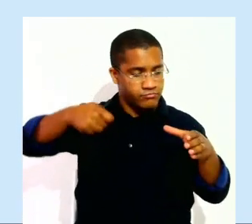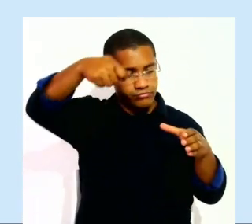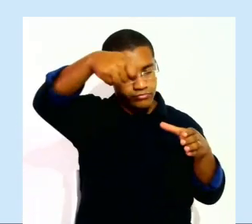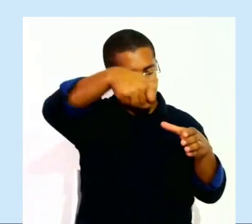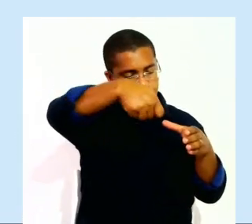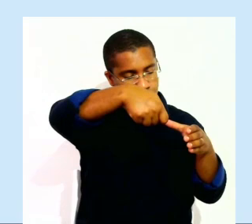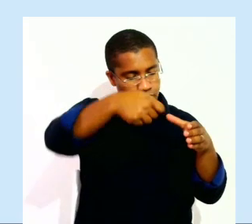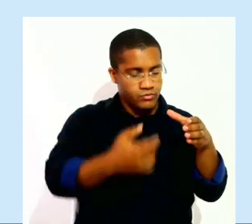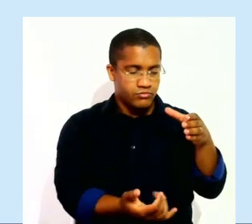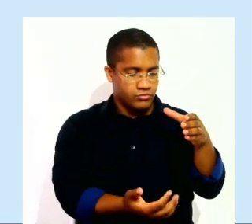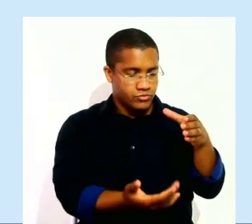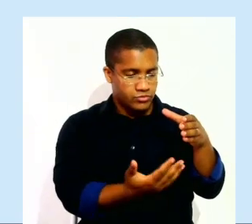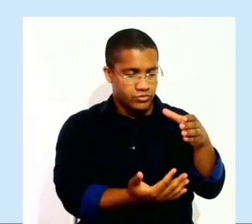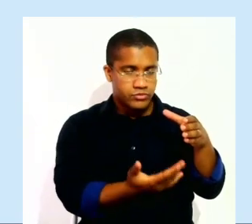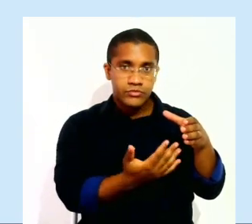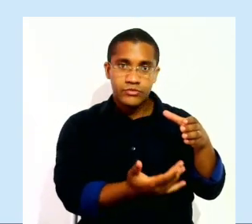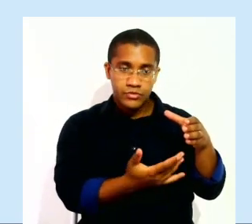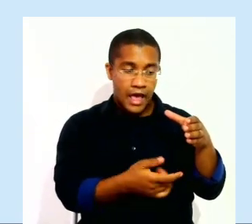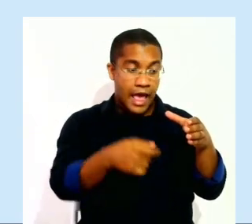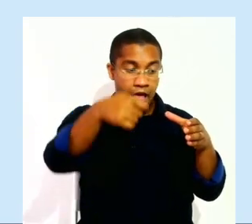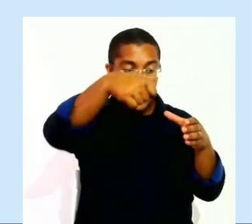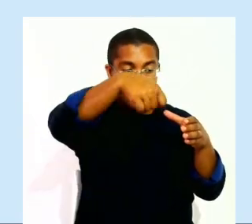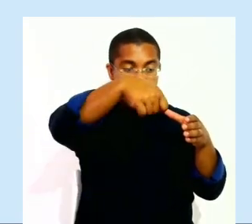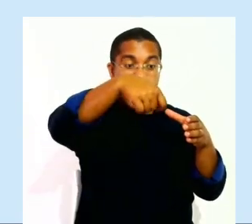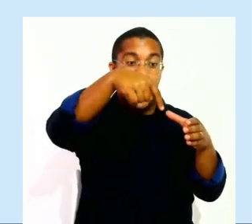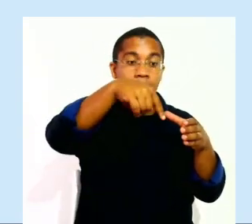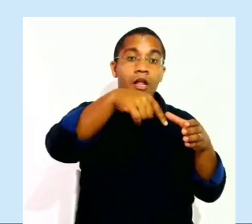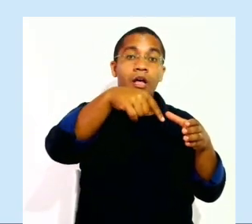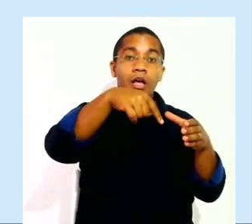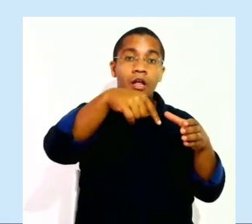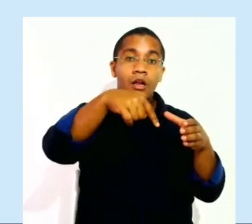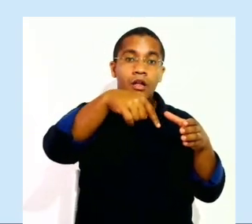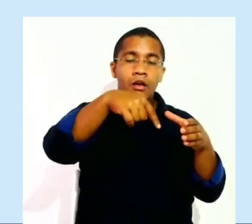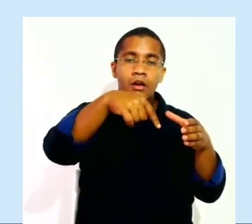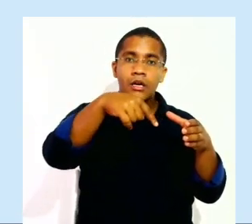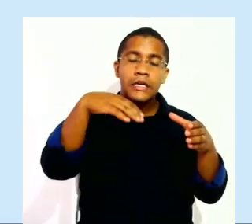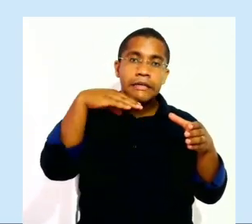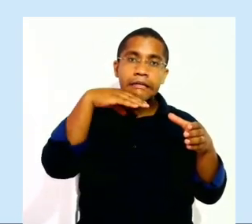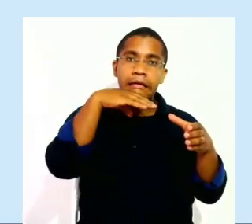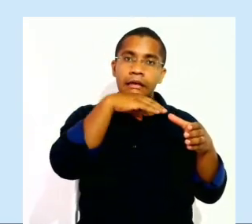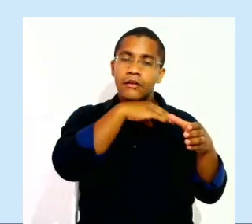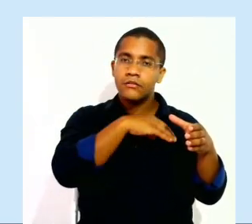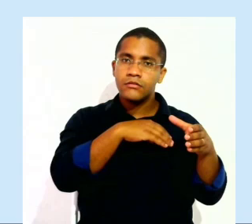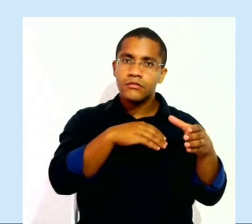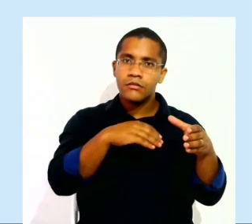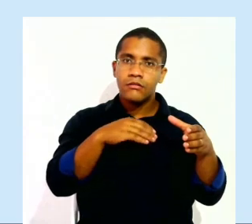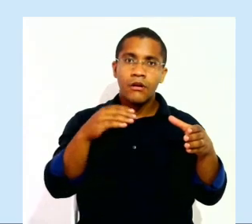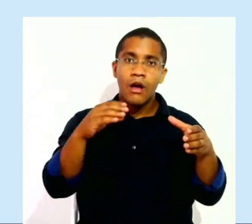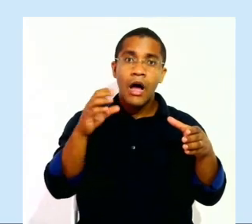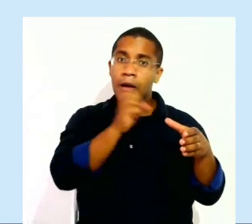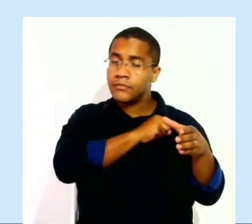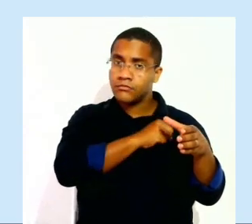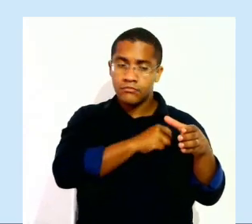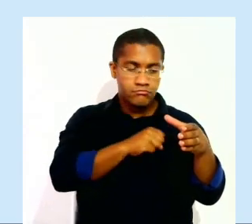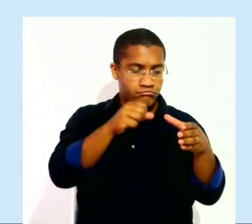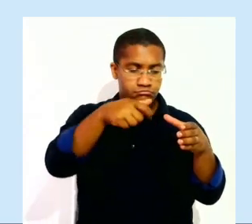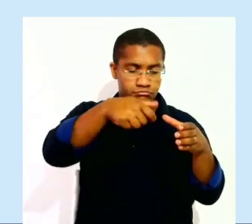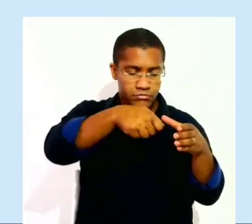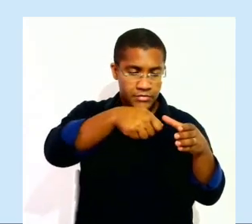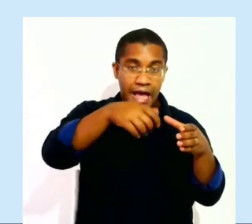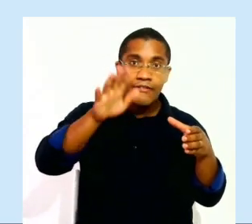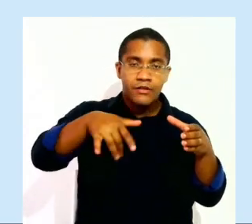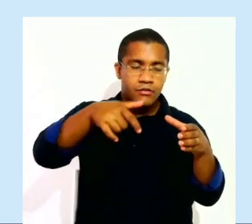cozimento e de certos alimentos, ela vai se aquecer rapidamente, provocando, em alguns